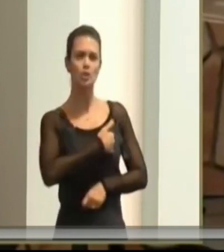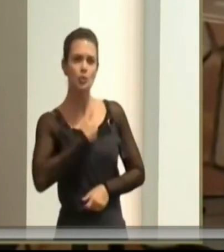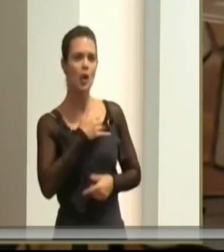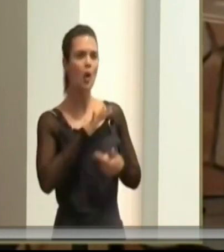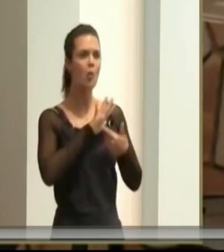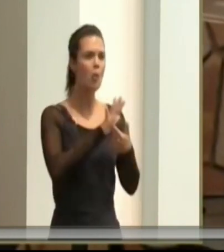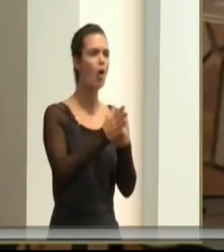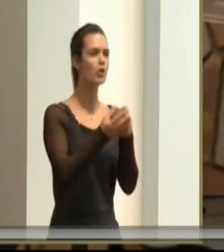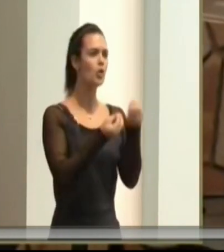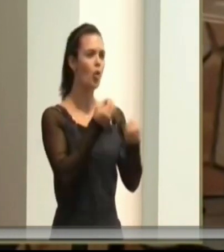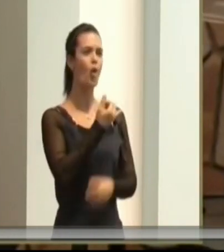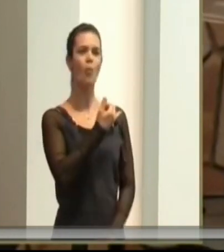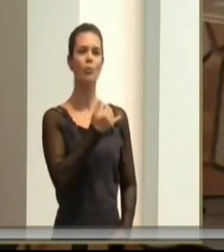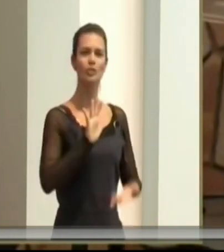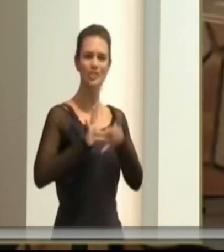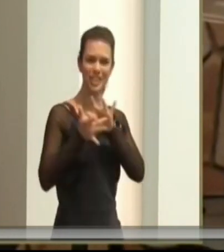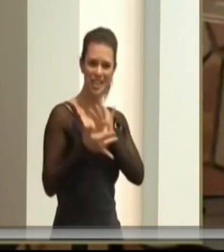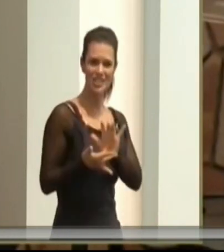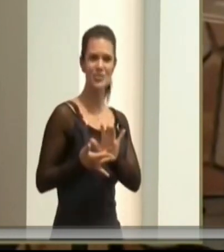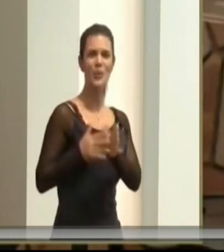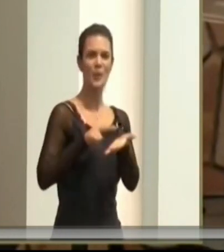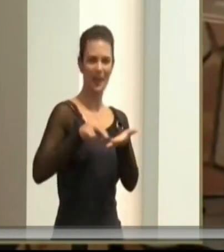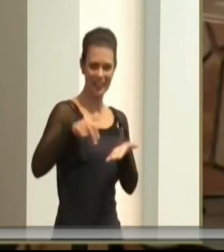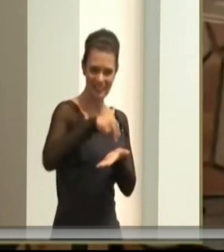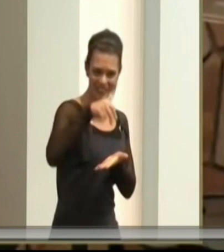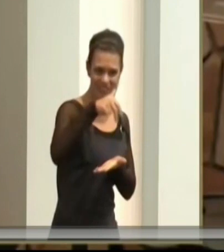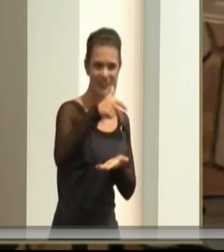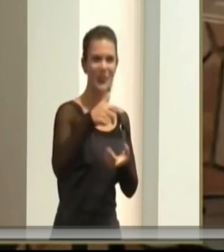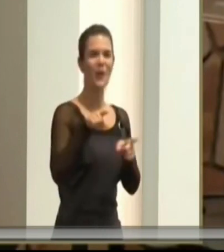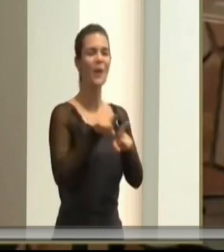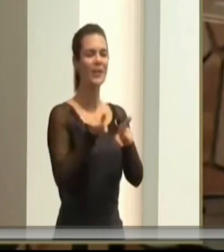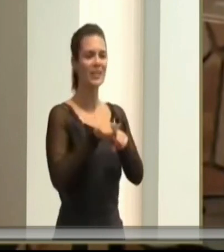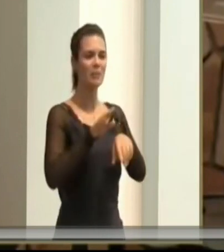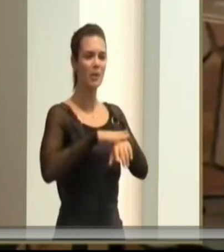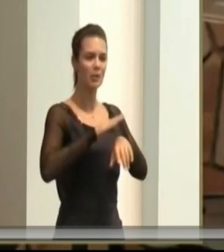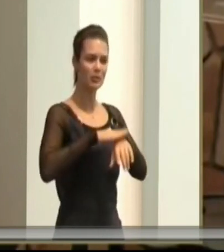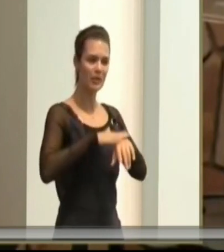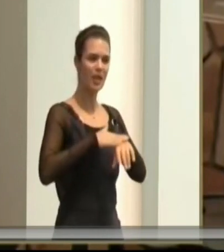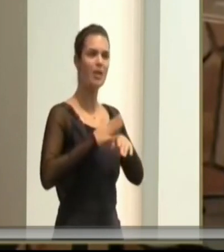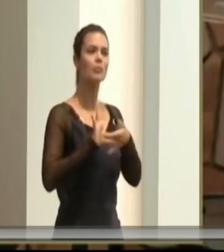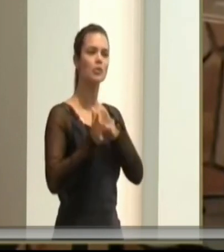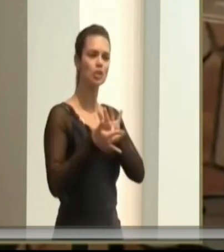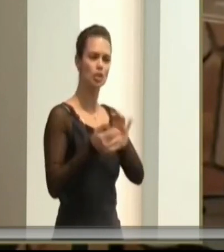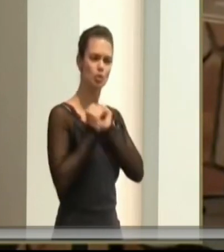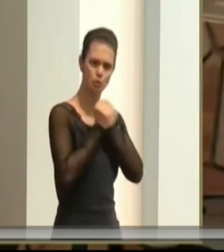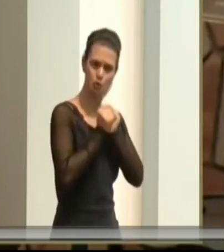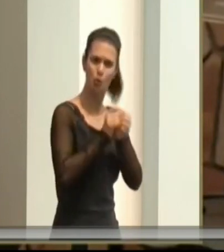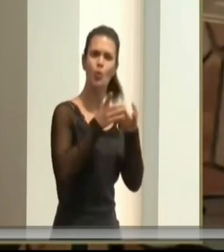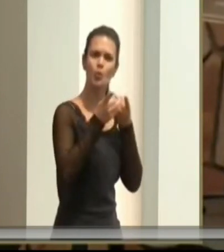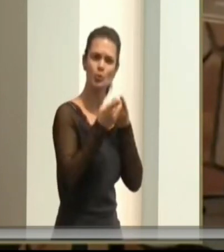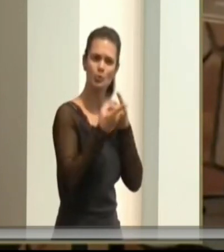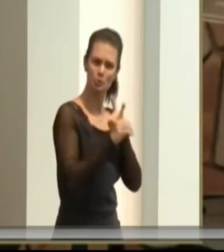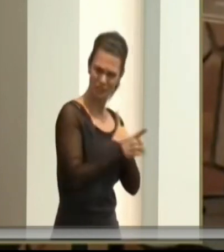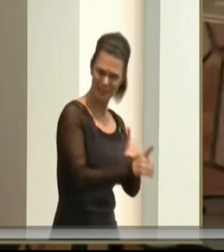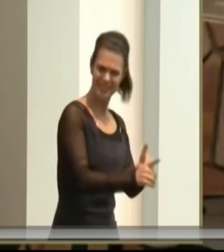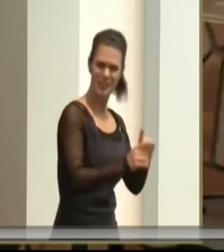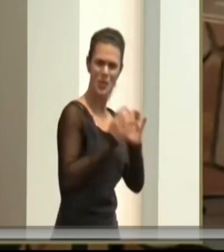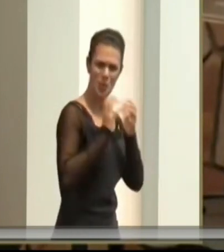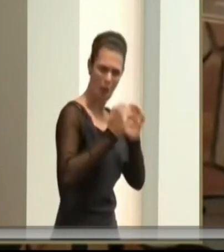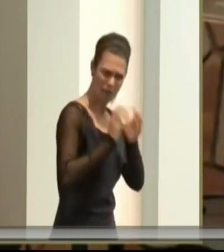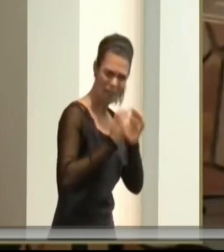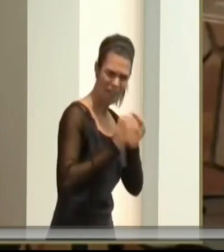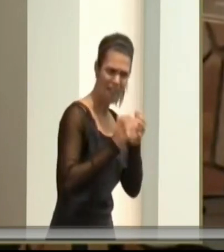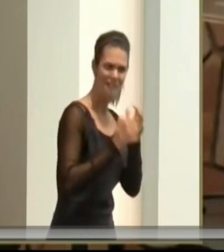aparições, falando do tempo que ele ficou aqui e que ele permaneceu com os discípulos, aparecendo a mais de 500